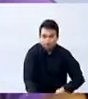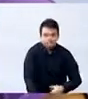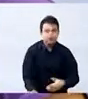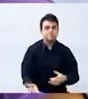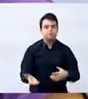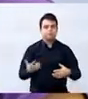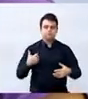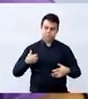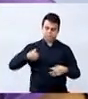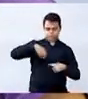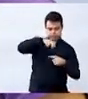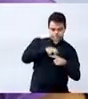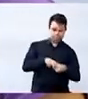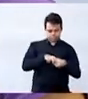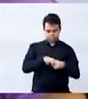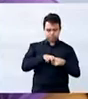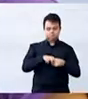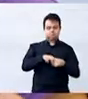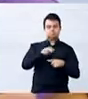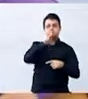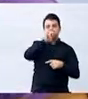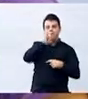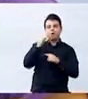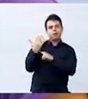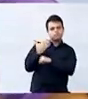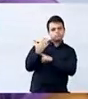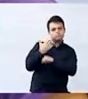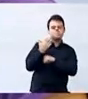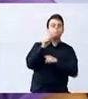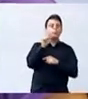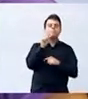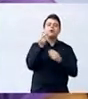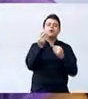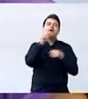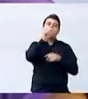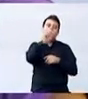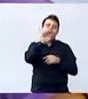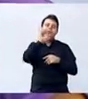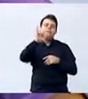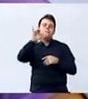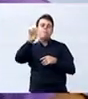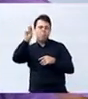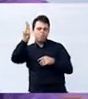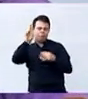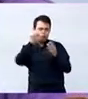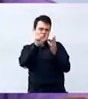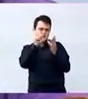me filmou falando as primeiras vogais.